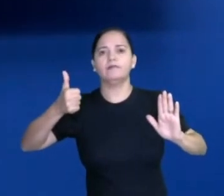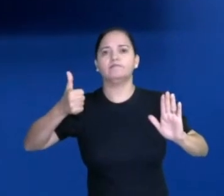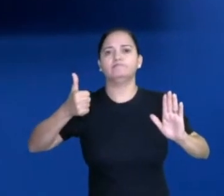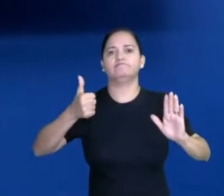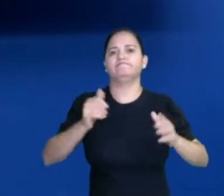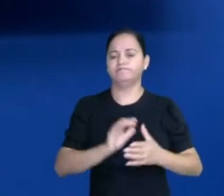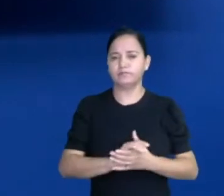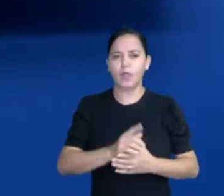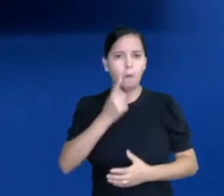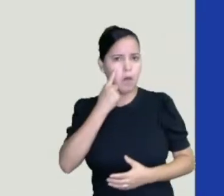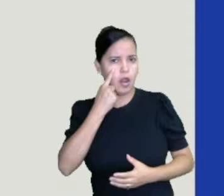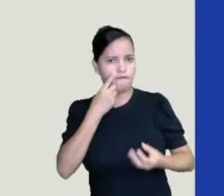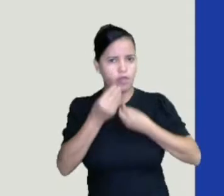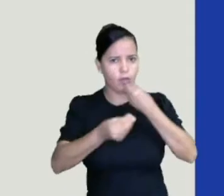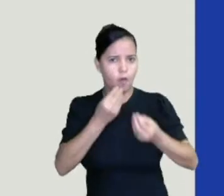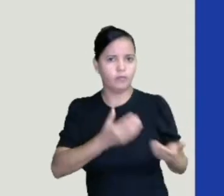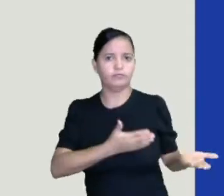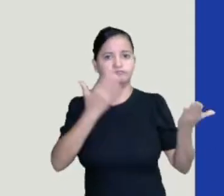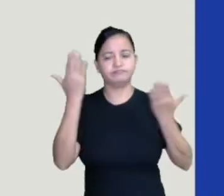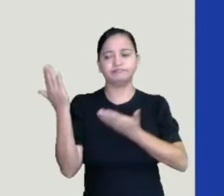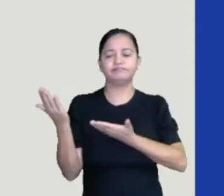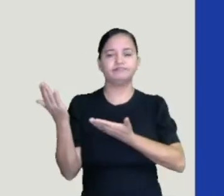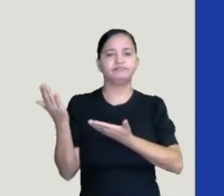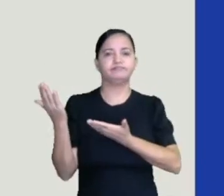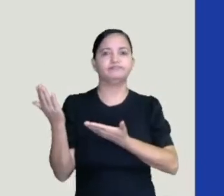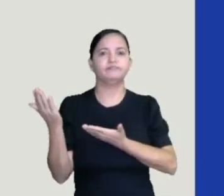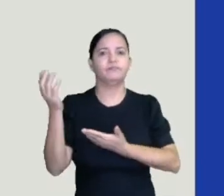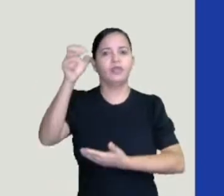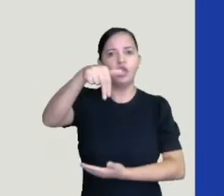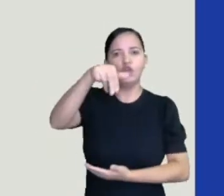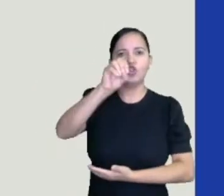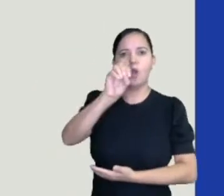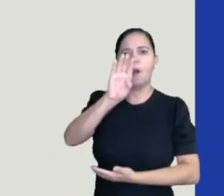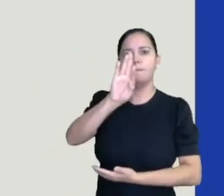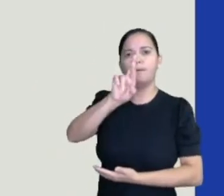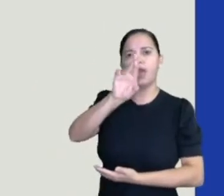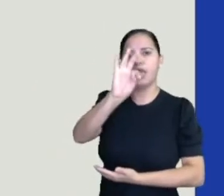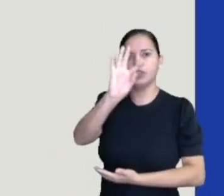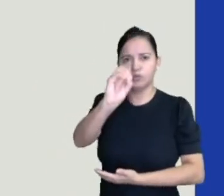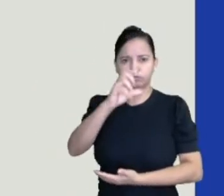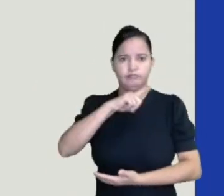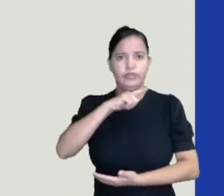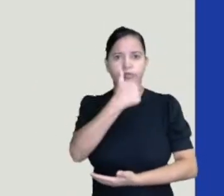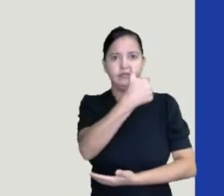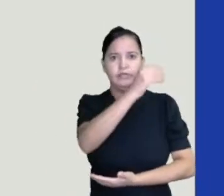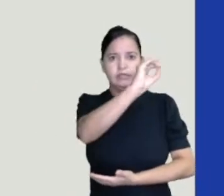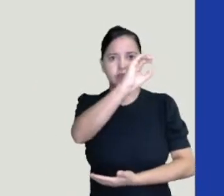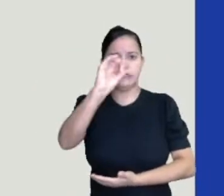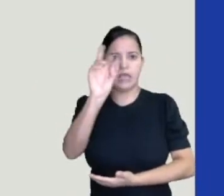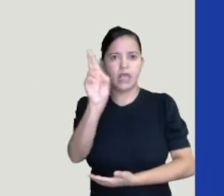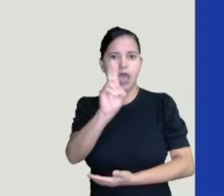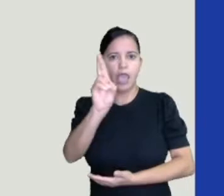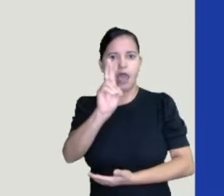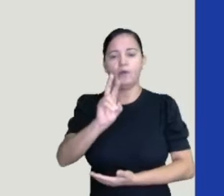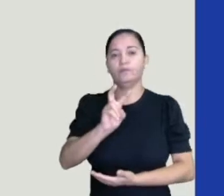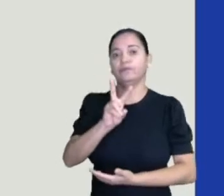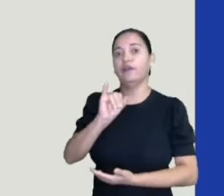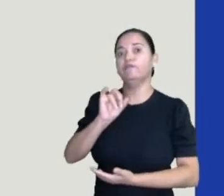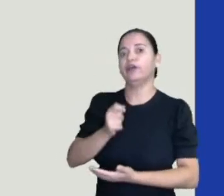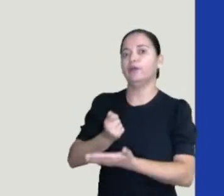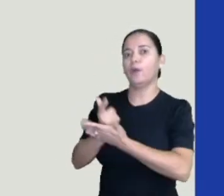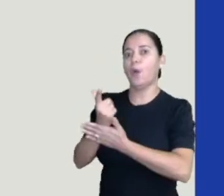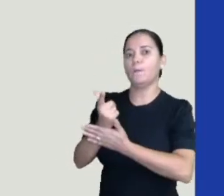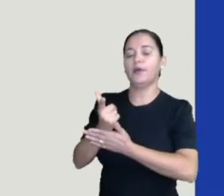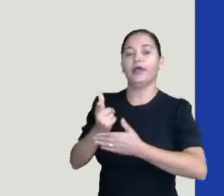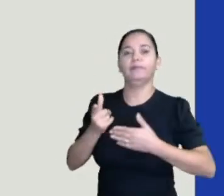de outra. Vamos ver o problema? Vamos lá. Norberto tem R$100 e vai comprar uma calça